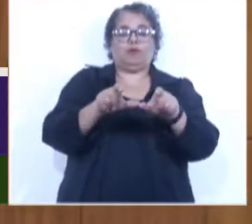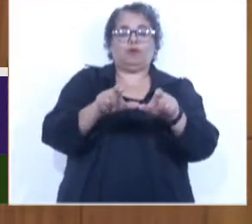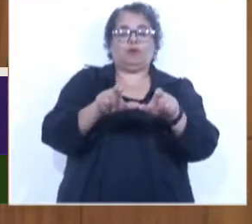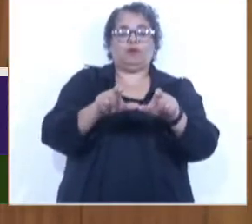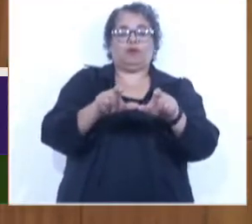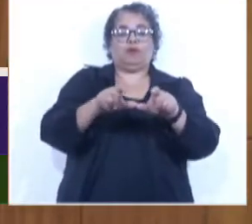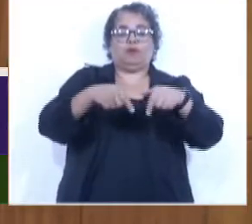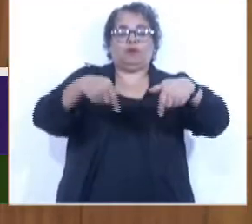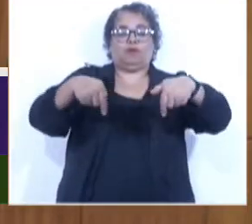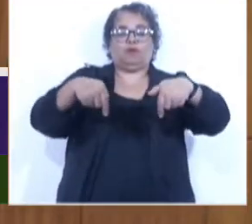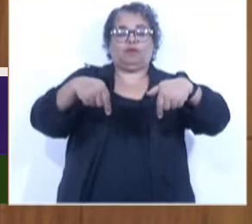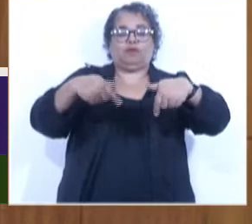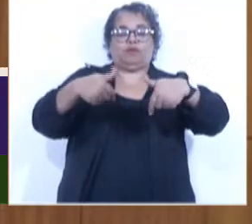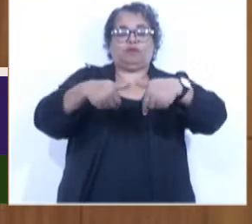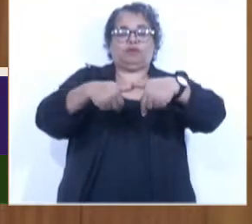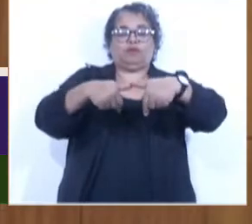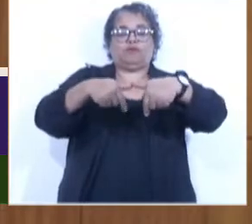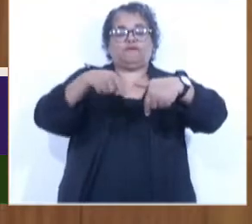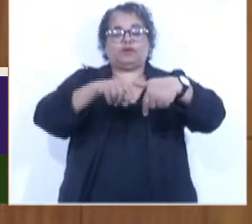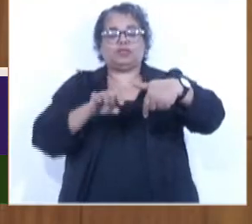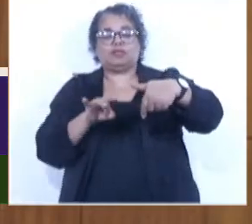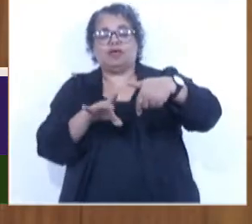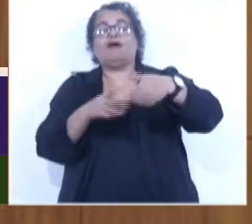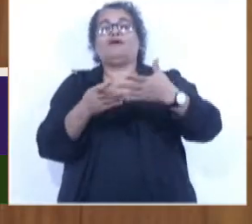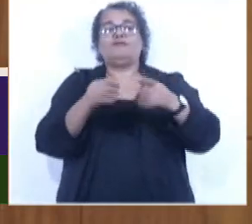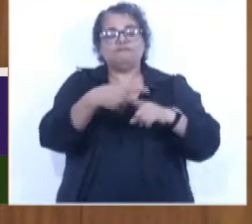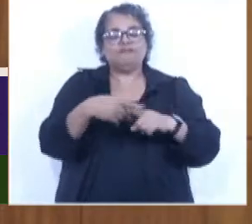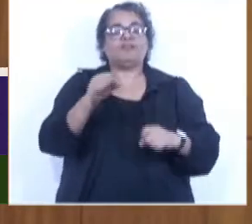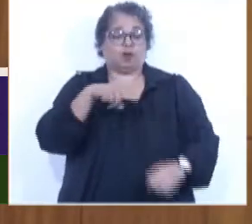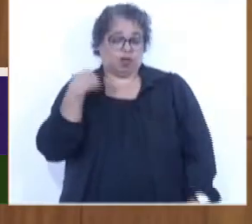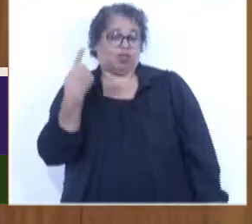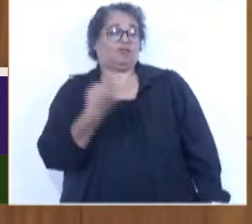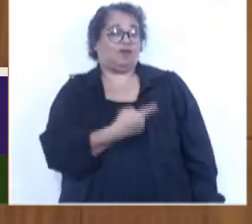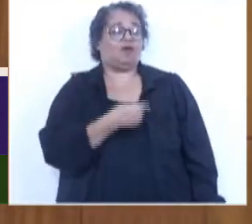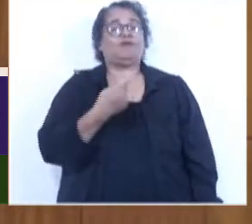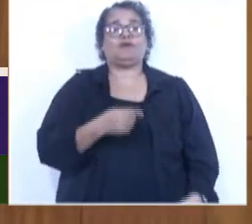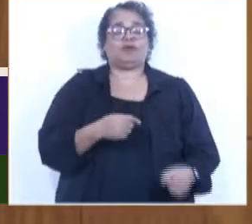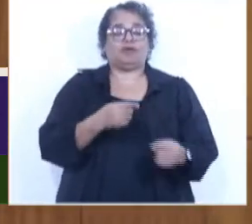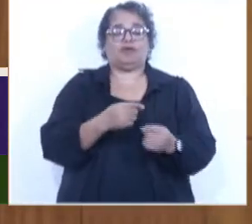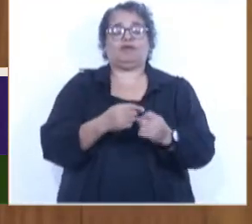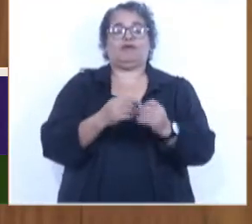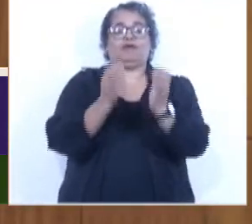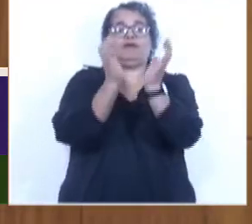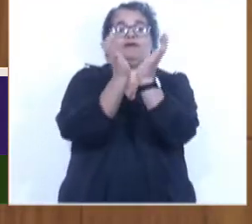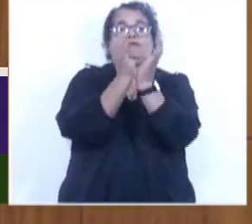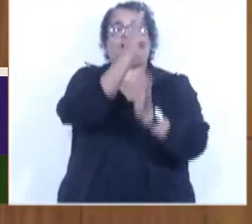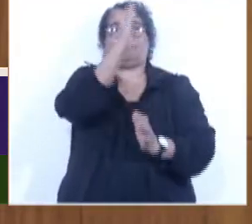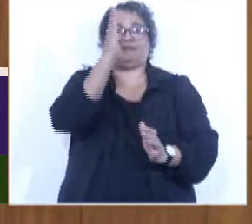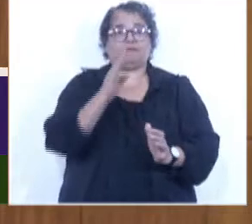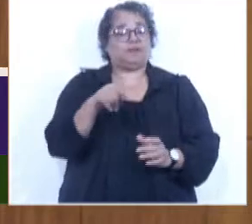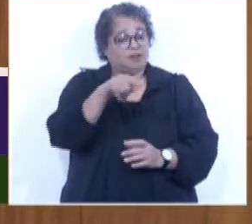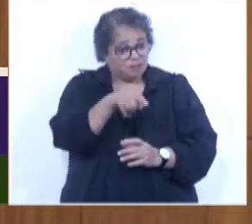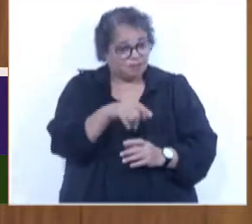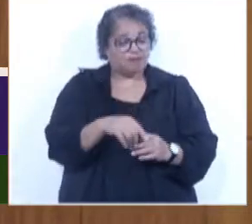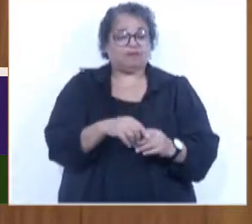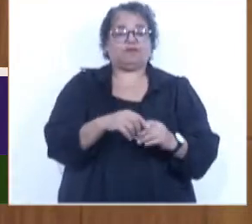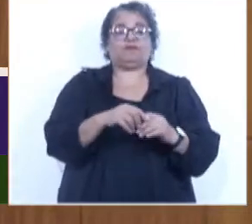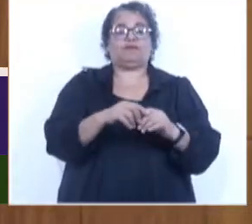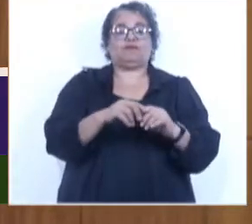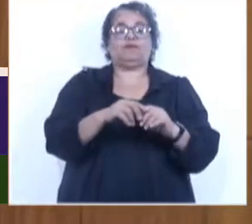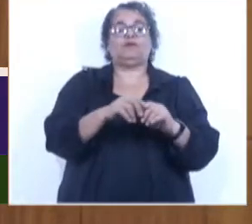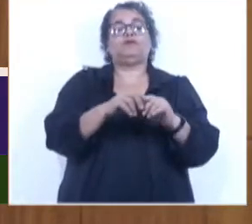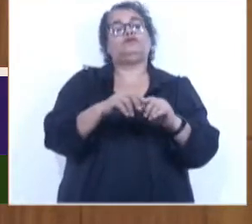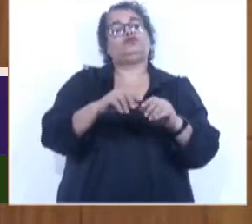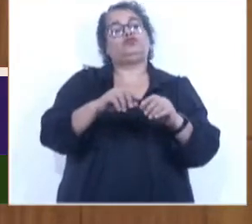duas semanas atrás campeão nós somos campeões da taça Brasil de futsal e nós estamos lutando aí ontem eu tava